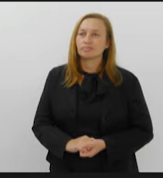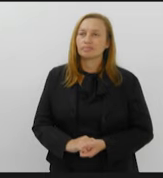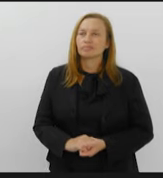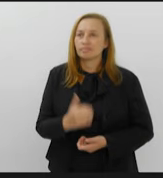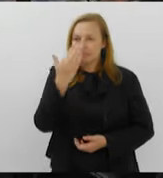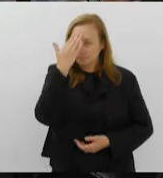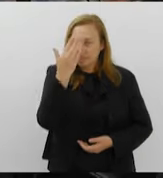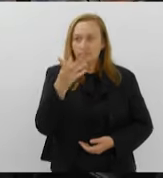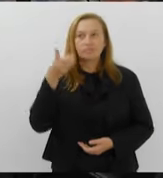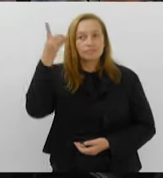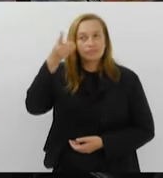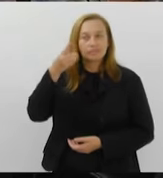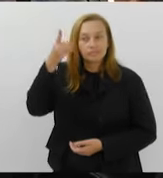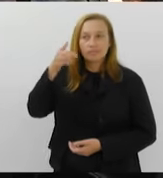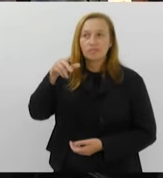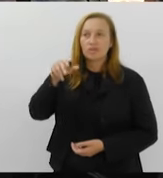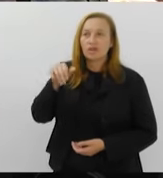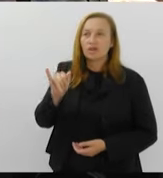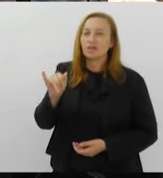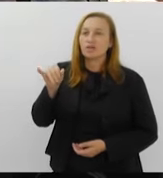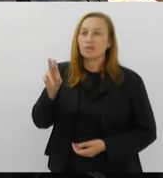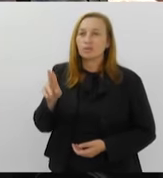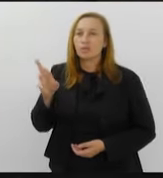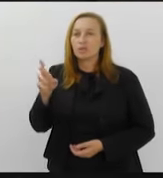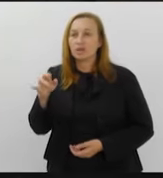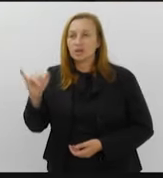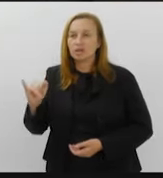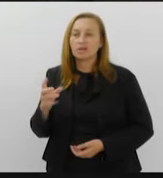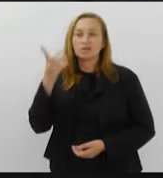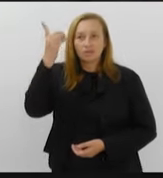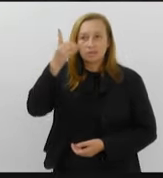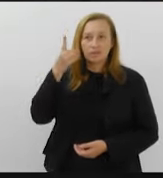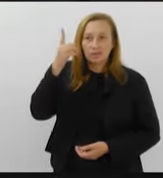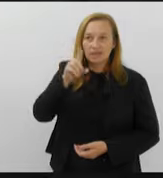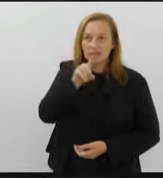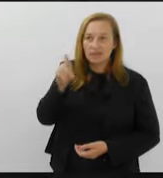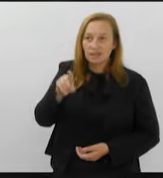Obrigado, deputado Yuri. Nossa nobre deputada Zeidan.